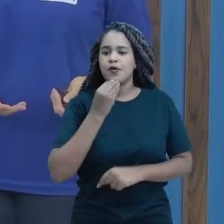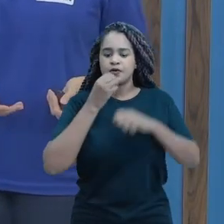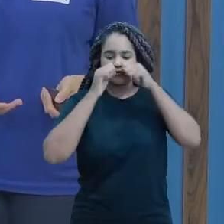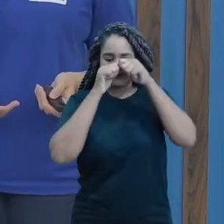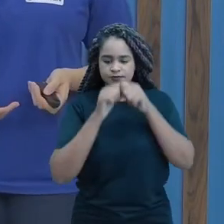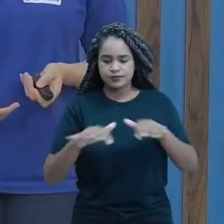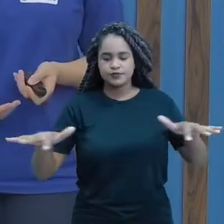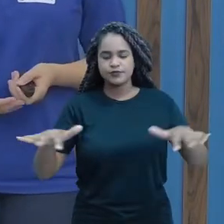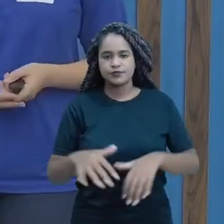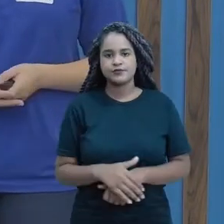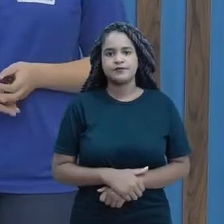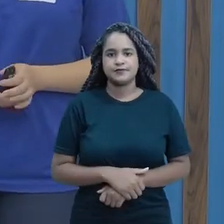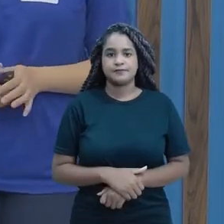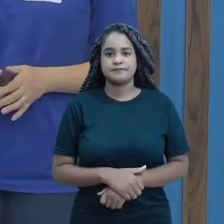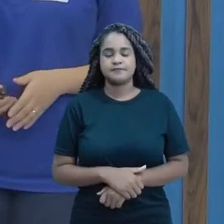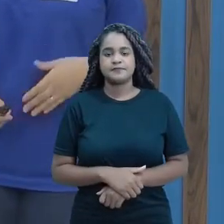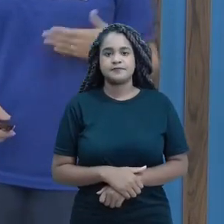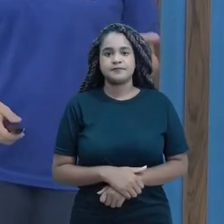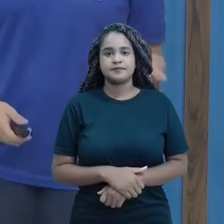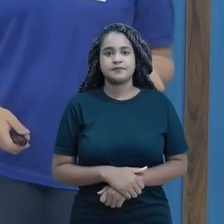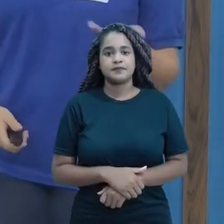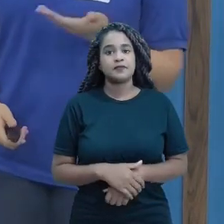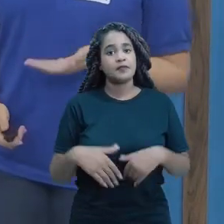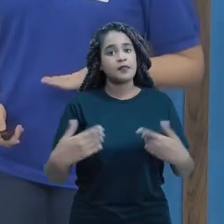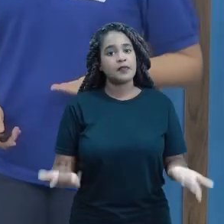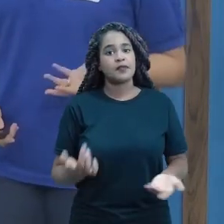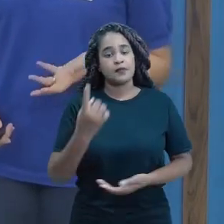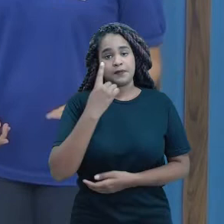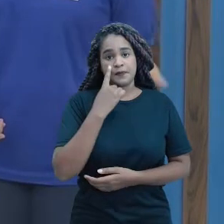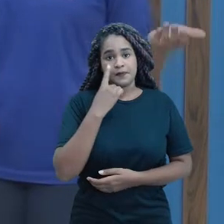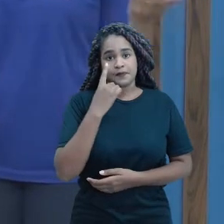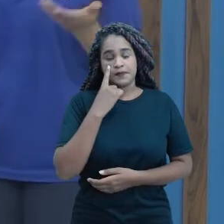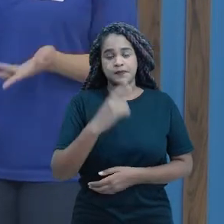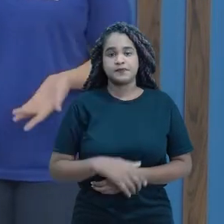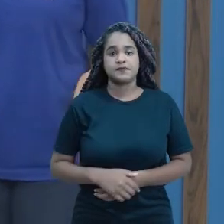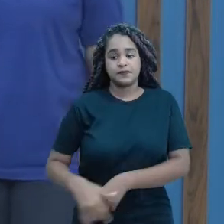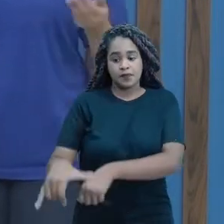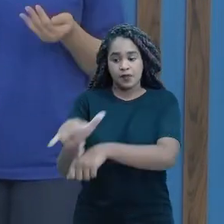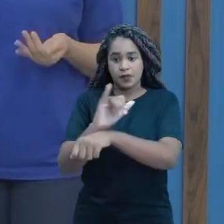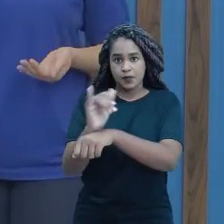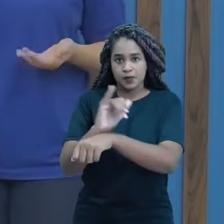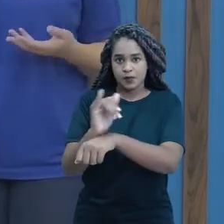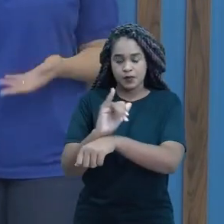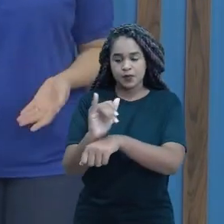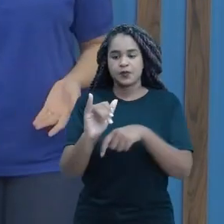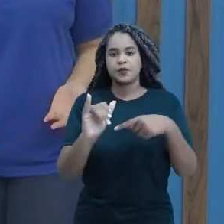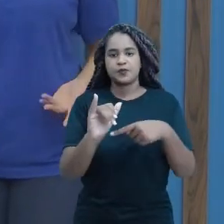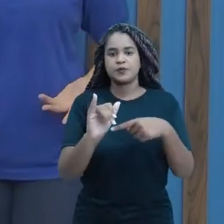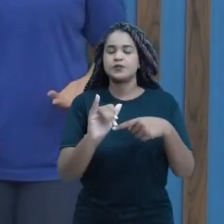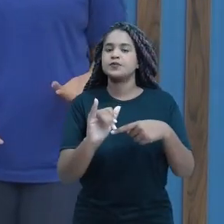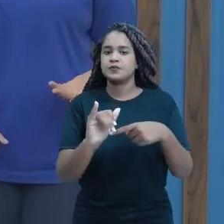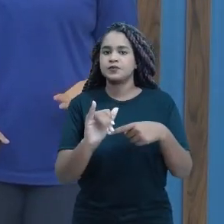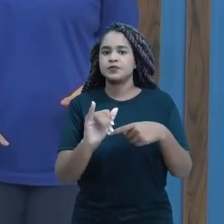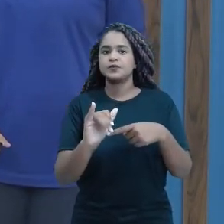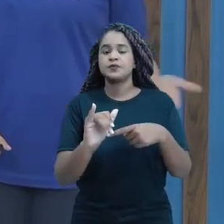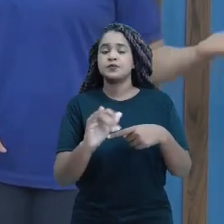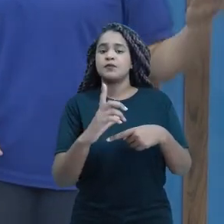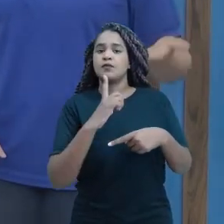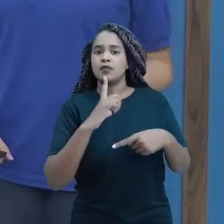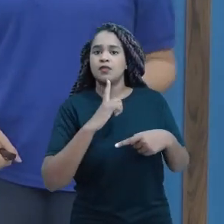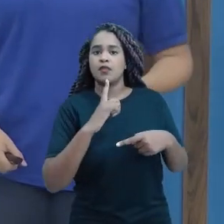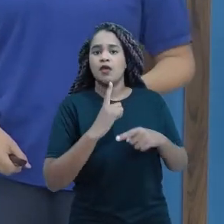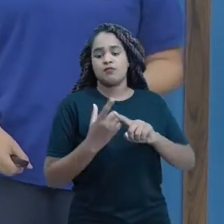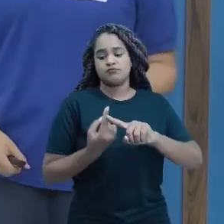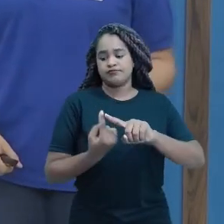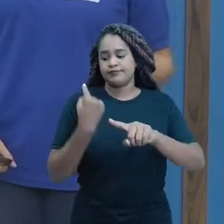conhecimento, tá certo, gente? Então, ó, como a gente falou lá no YouTube, né, tem um repositório de todas as aulas já ministradas aqui no nono ano.